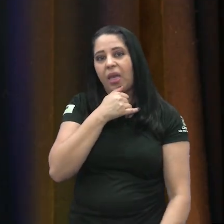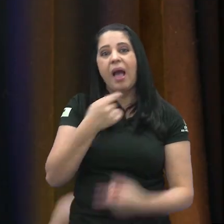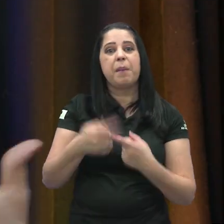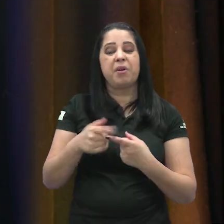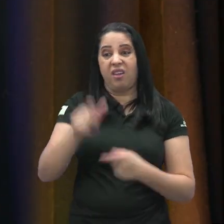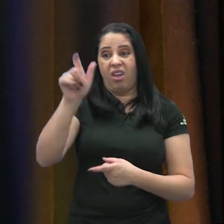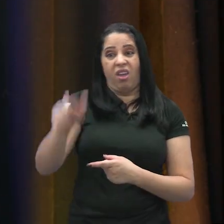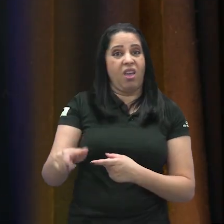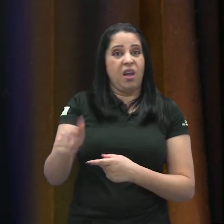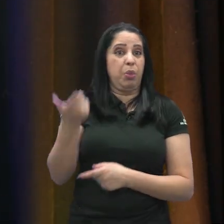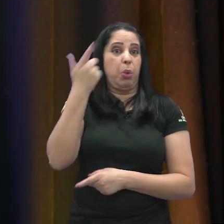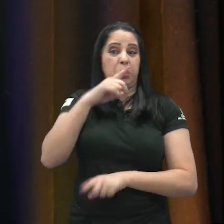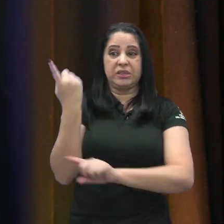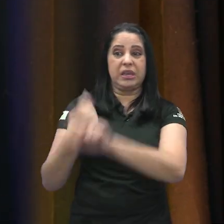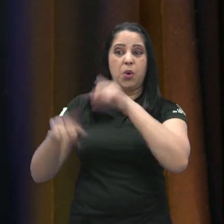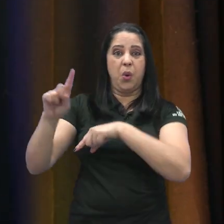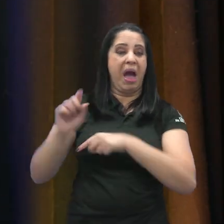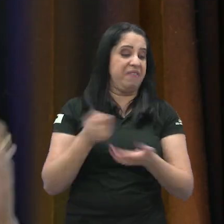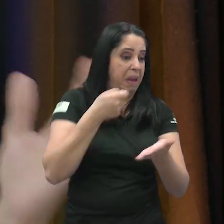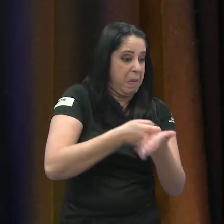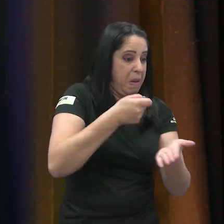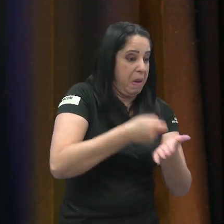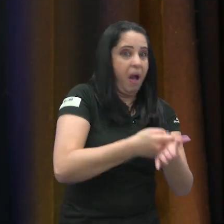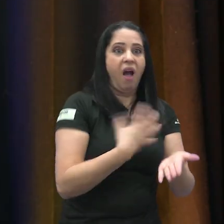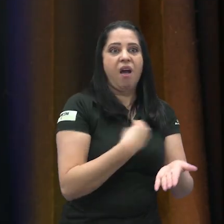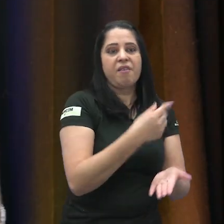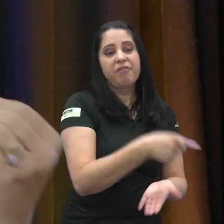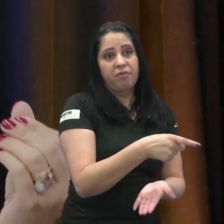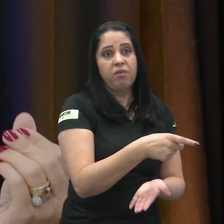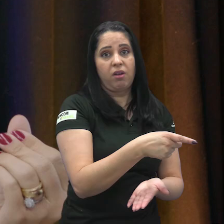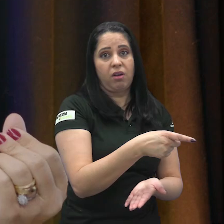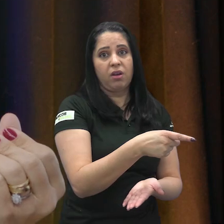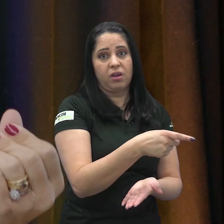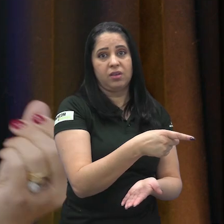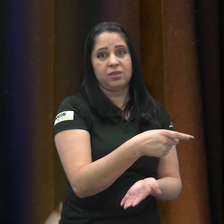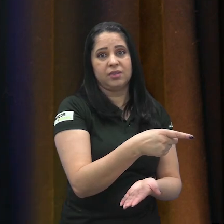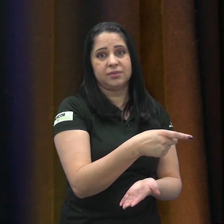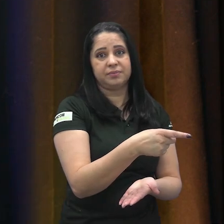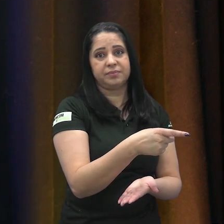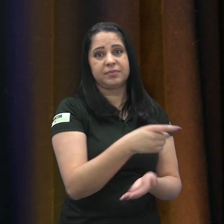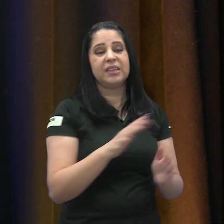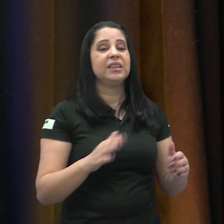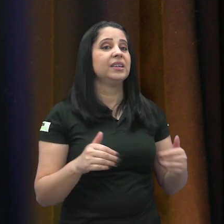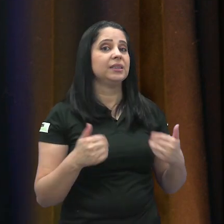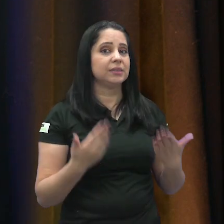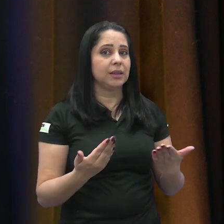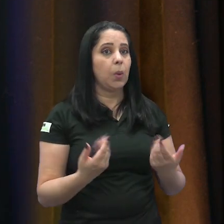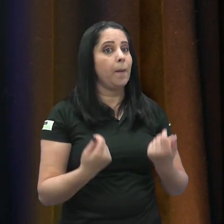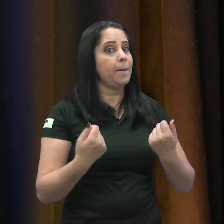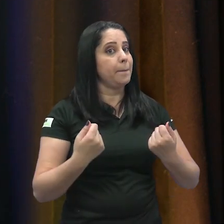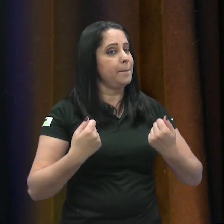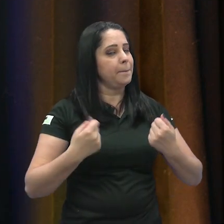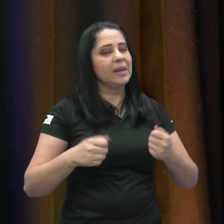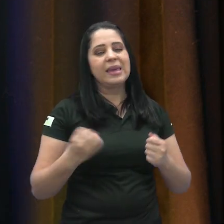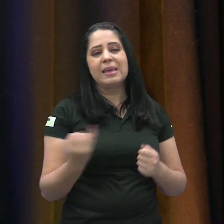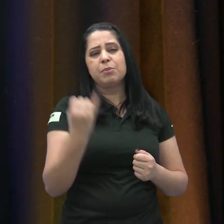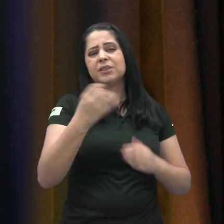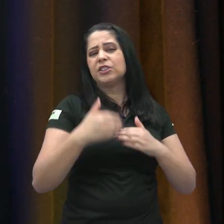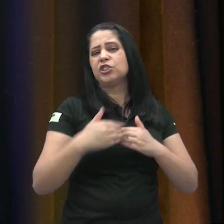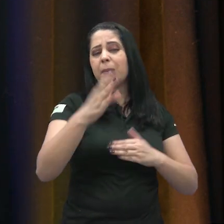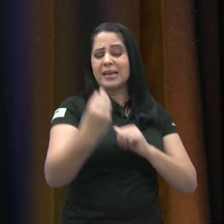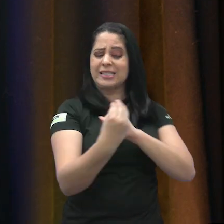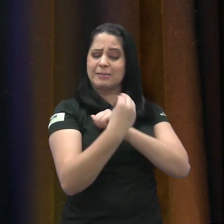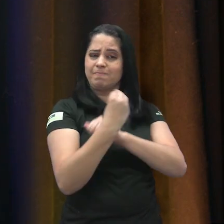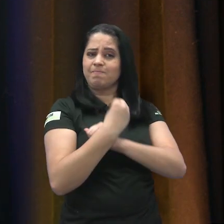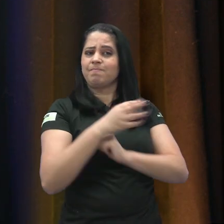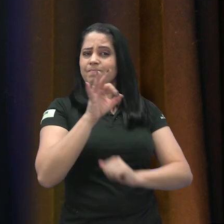filho aquilo que eles não deram conta. Vai sempre virar um conflito e uma sensação de insuficiência, né? Então, cuidar de si é sempre o melhor